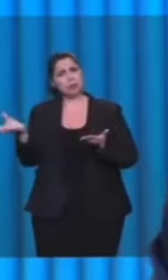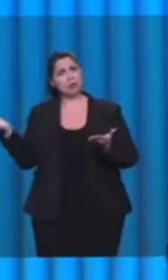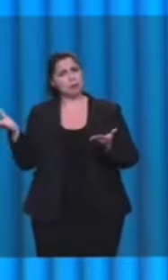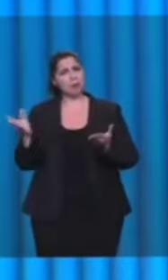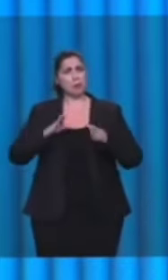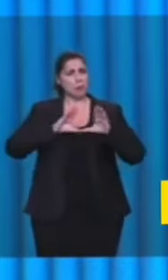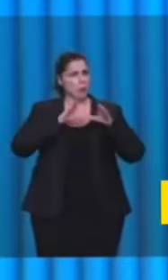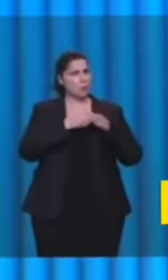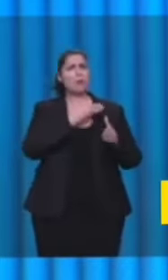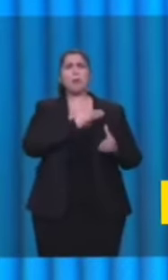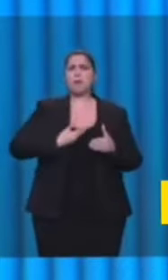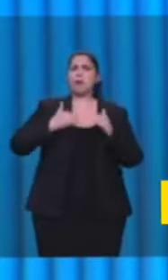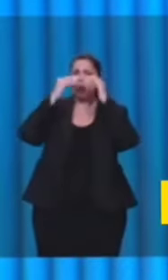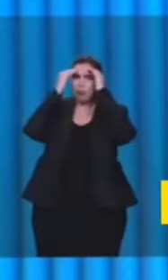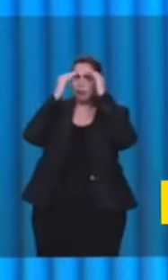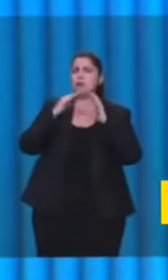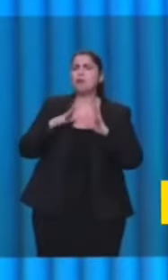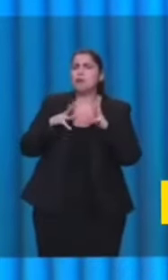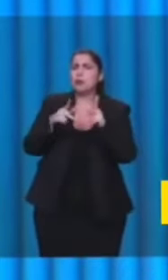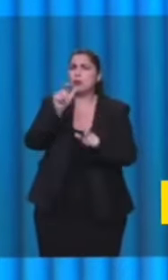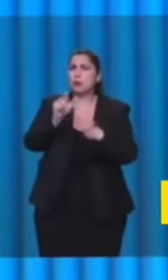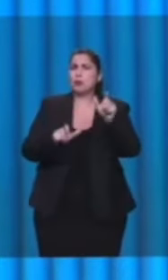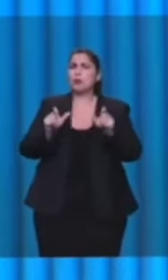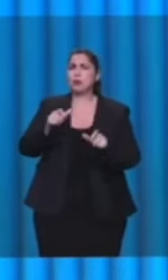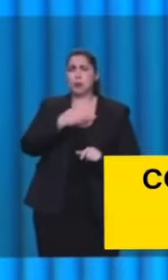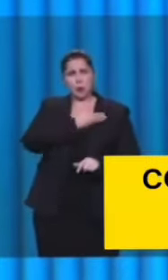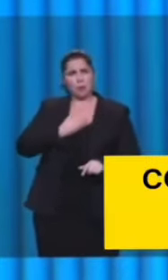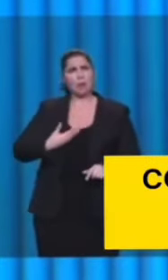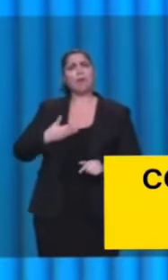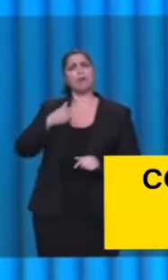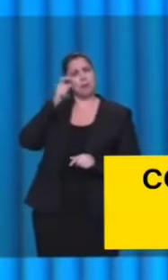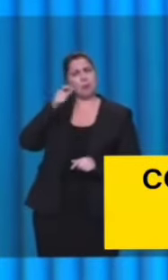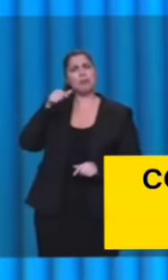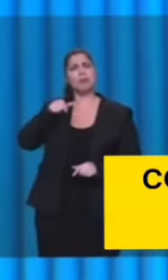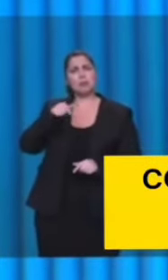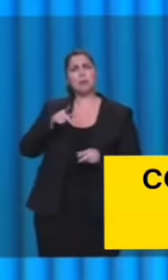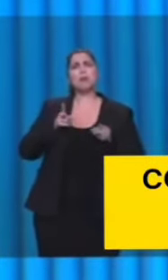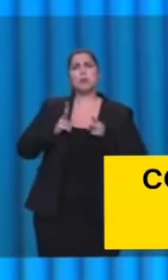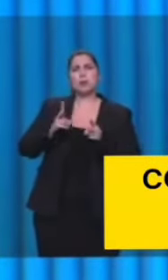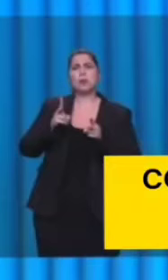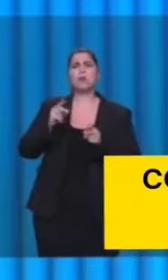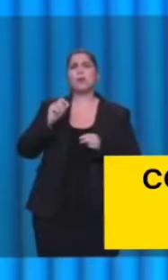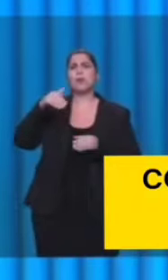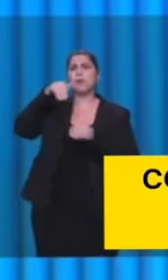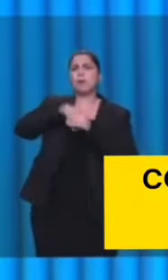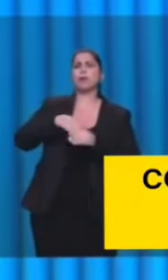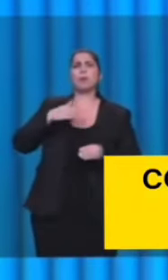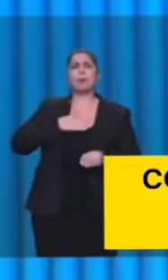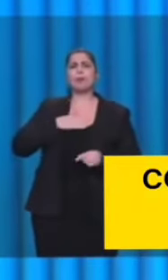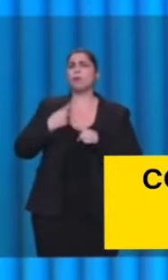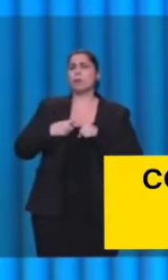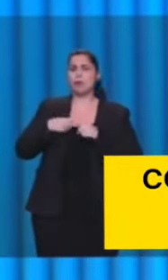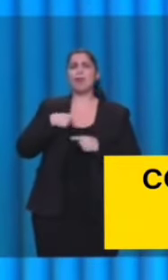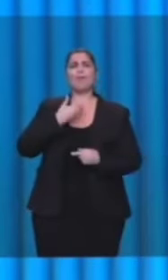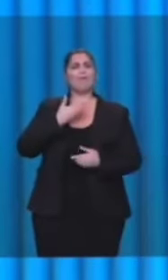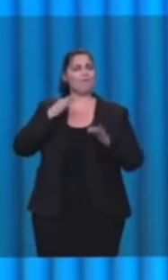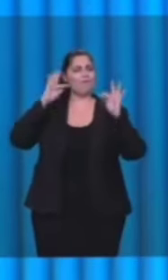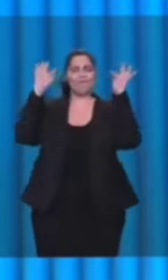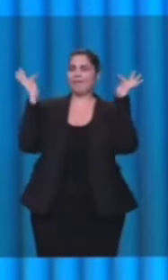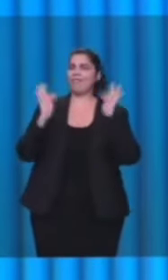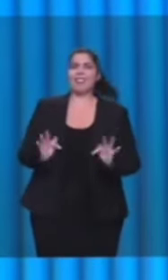todos. Um governo que quer continuar com o seu voto para que a felicidade de verdade